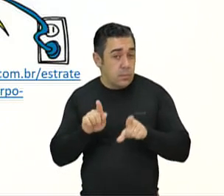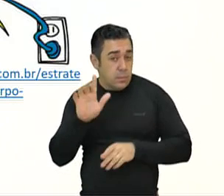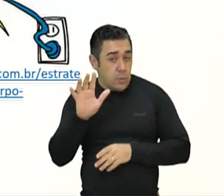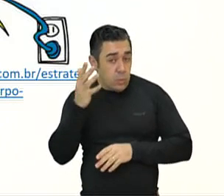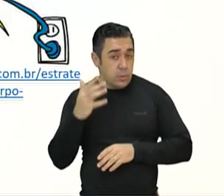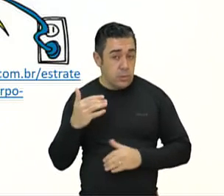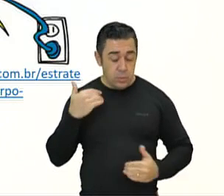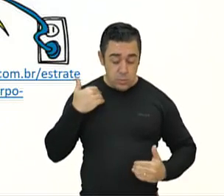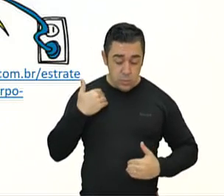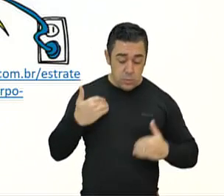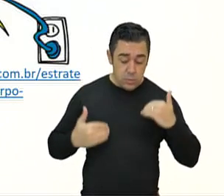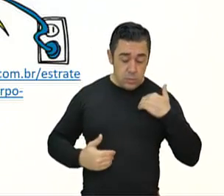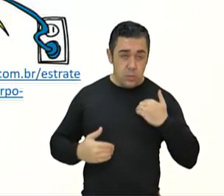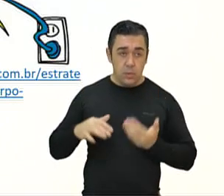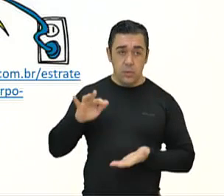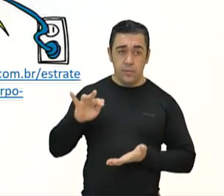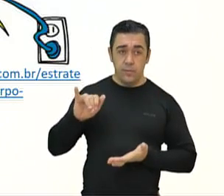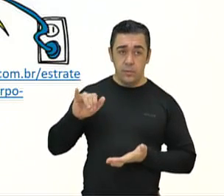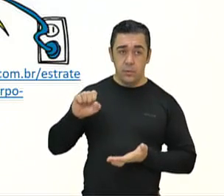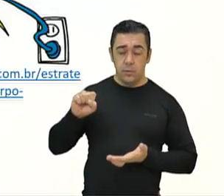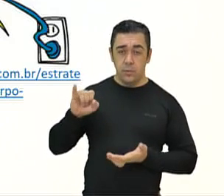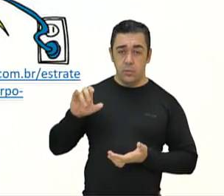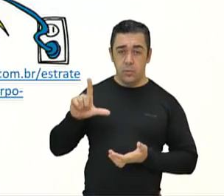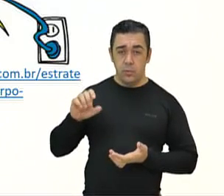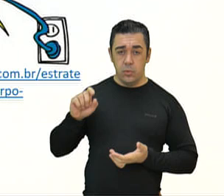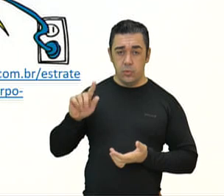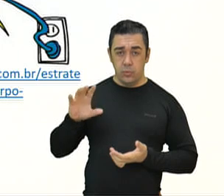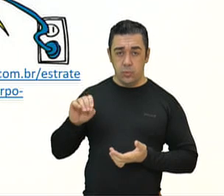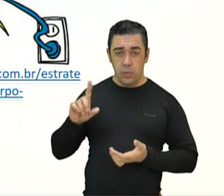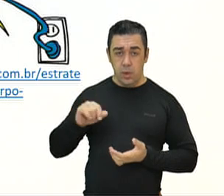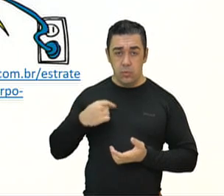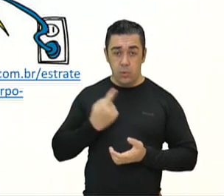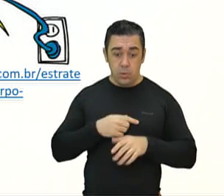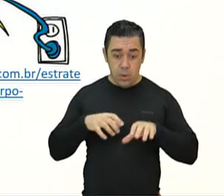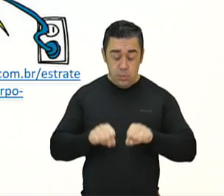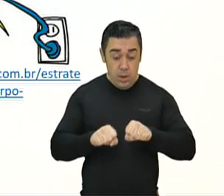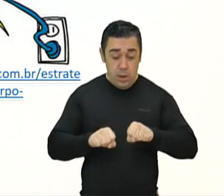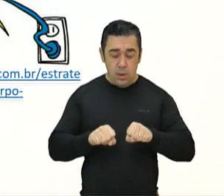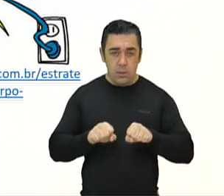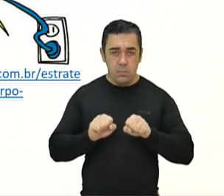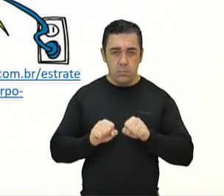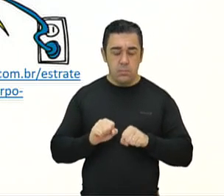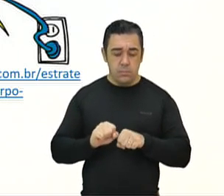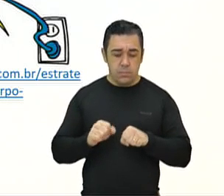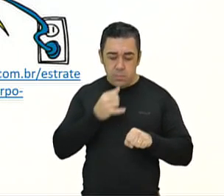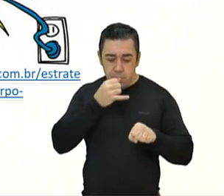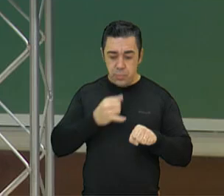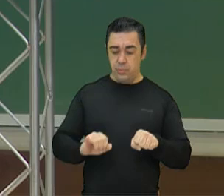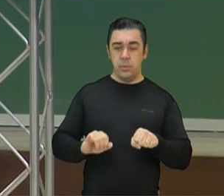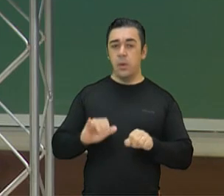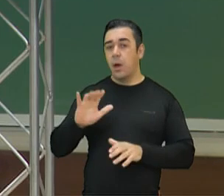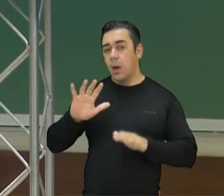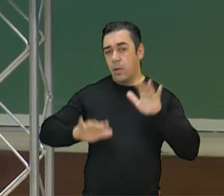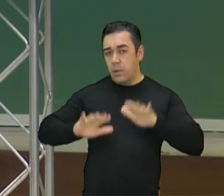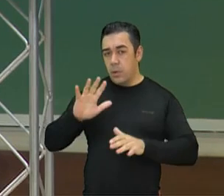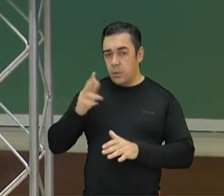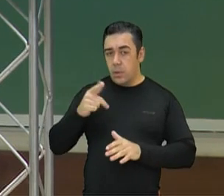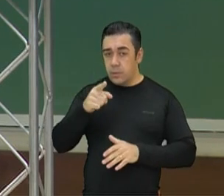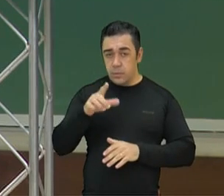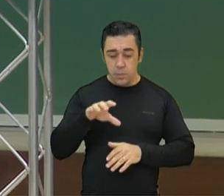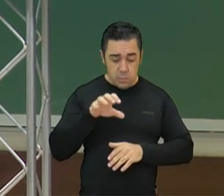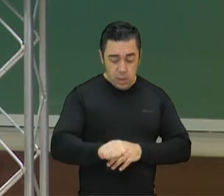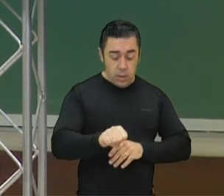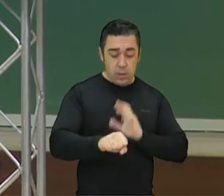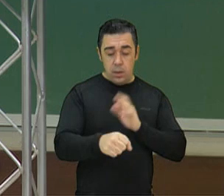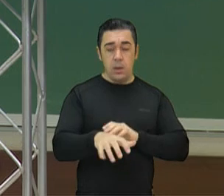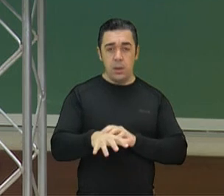também o efeito fisiológico, um deles é o choque, né? Quando acontece algum acidente de você colocar a mão no fio